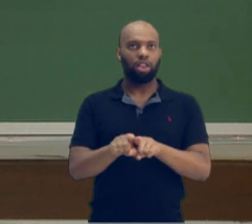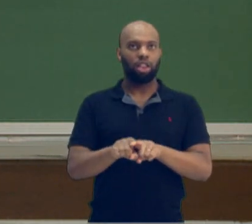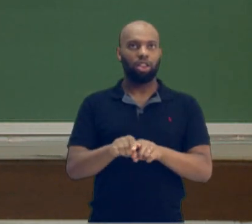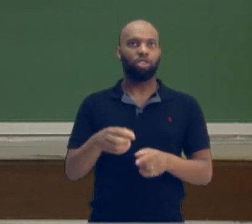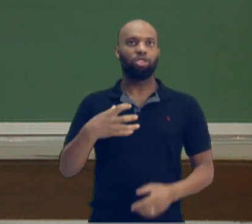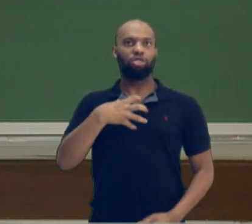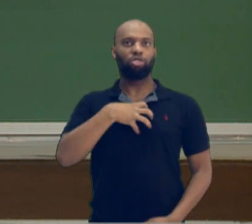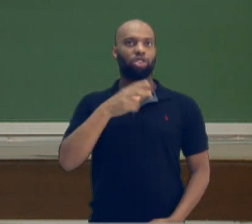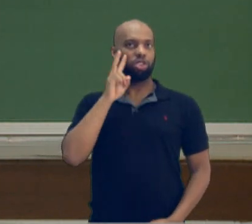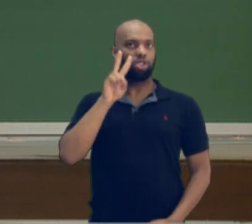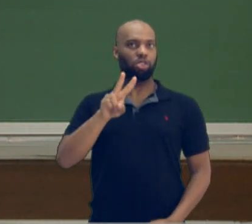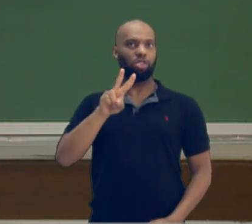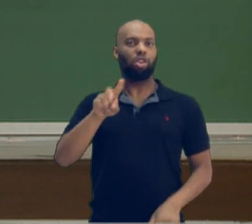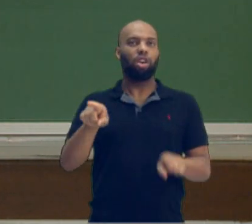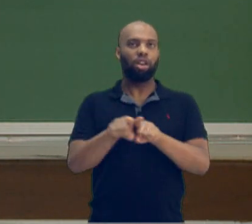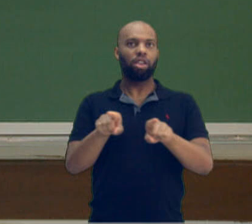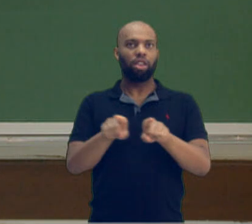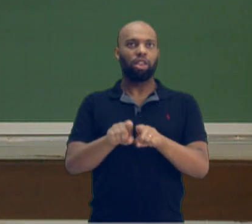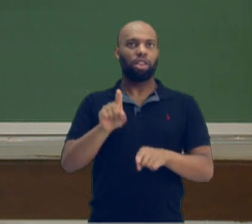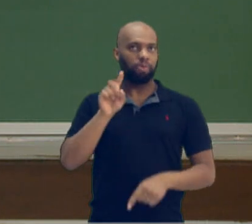ó.